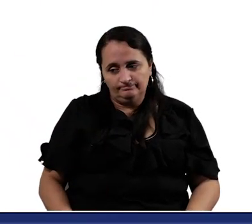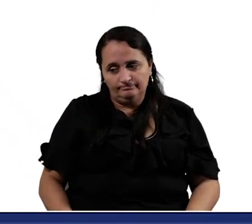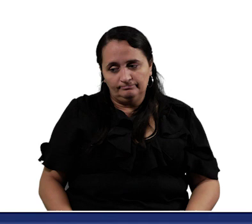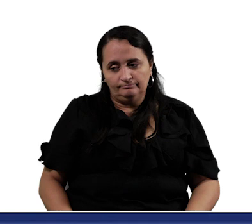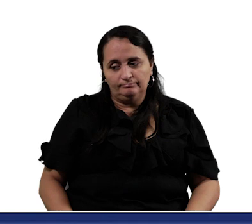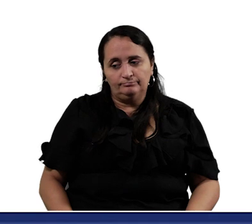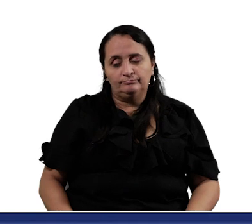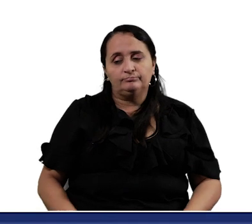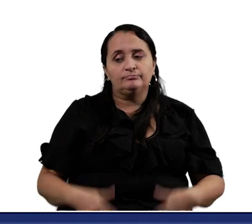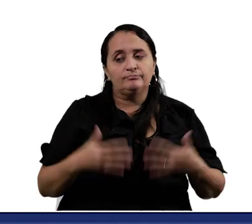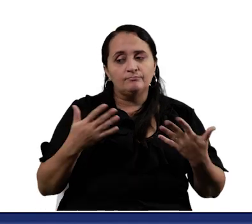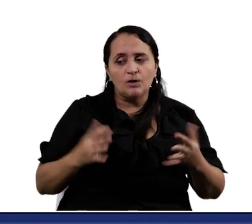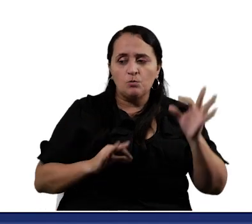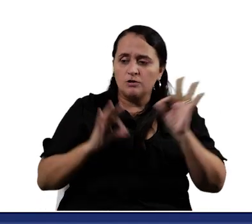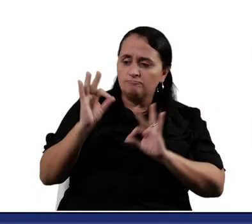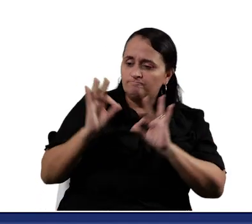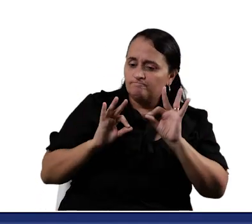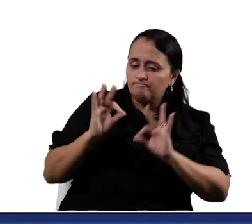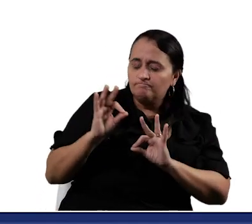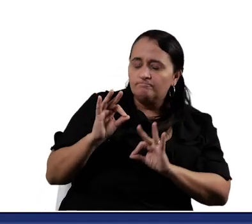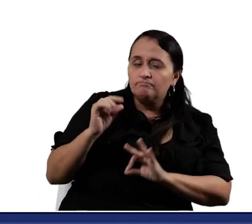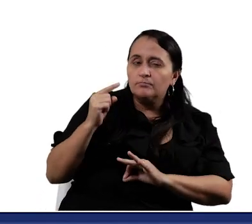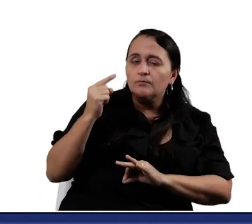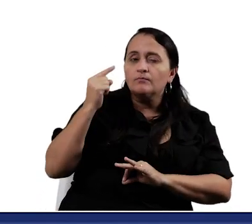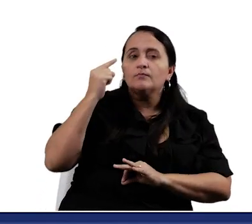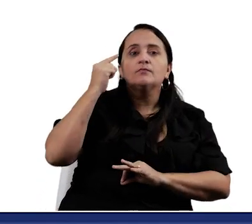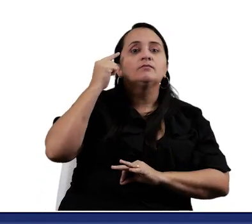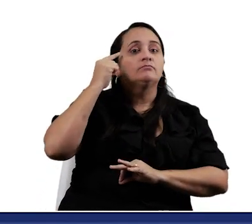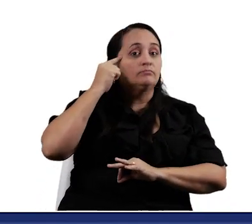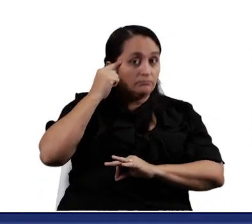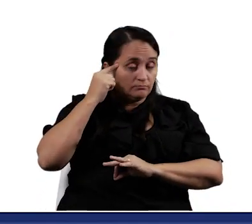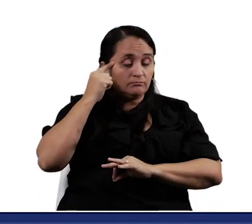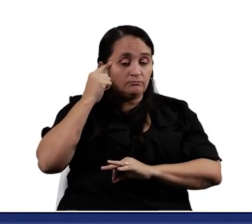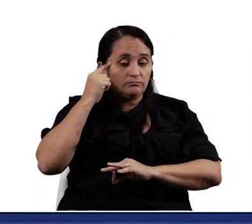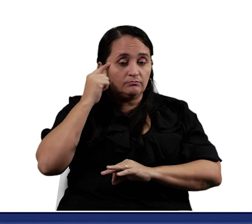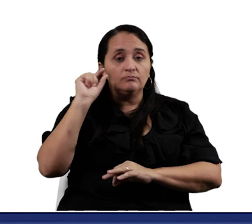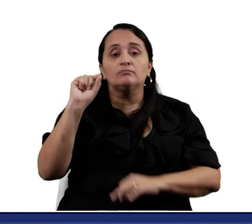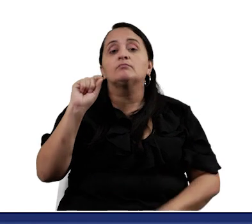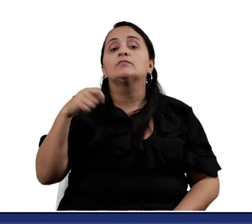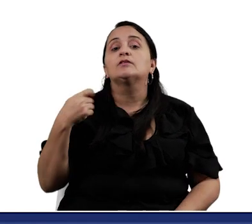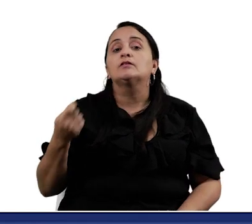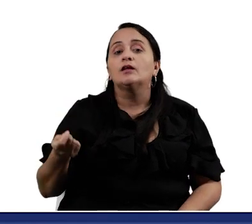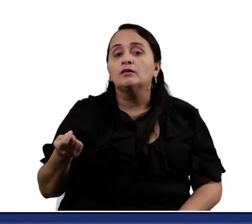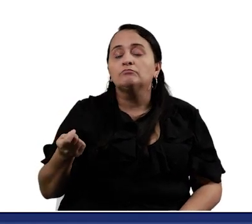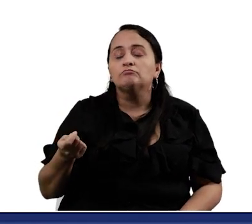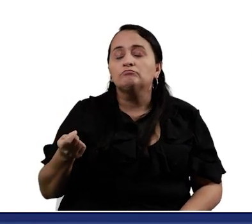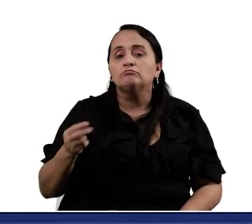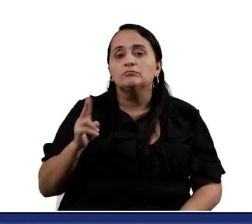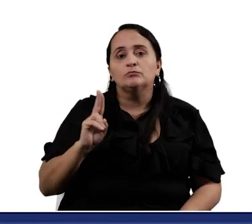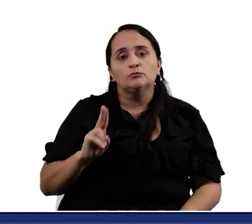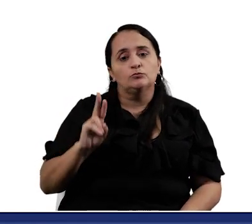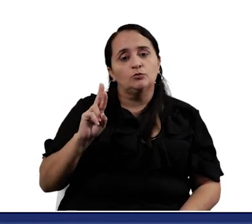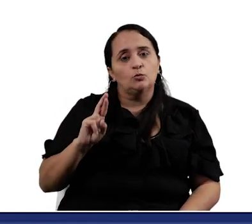Ele não sabe voar, elaborou um plano envolvendo quem? O urubu. O sapo se